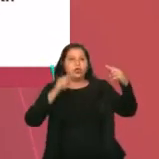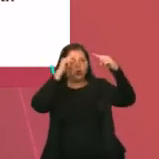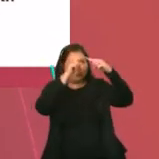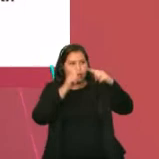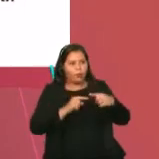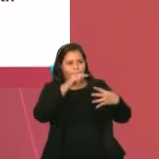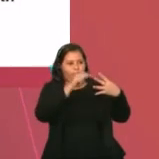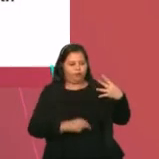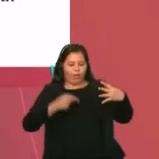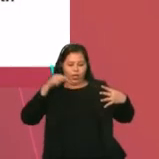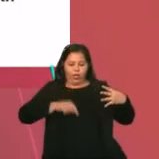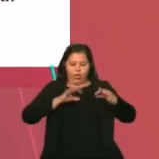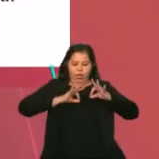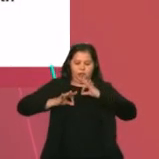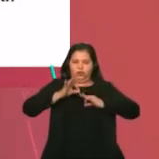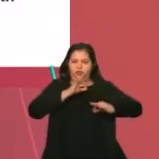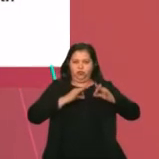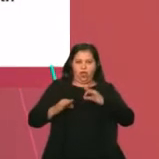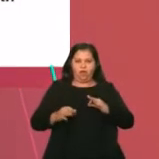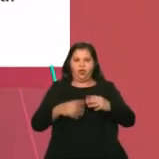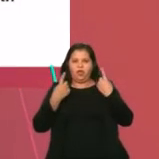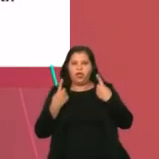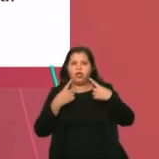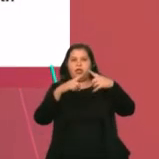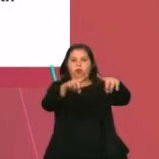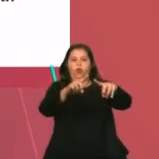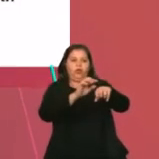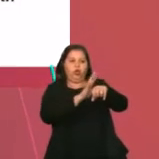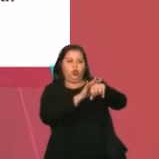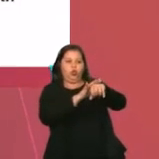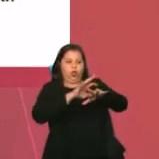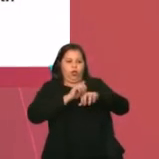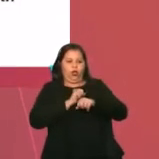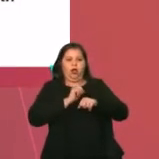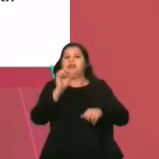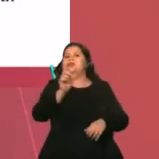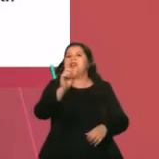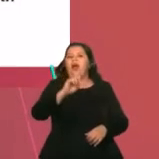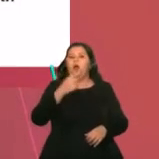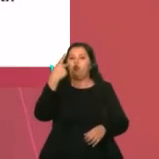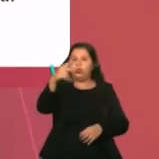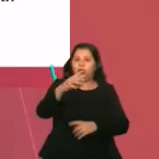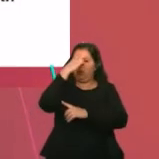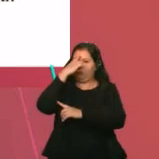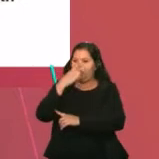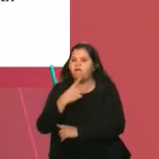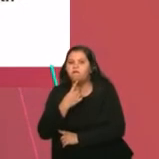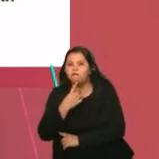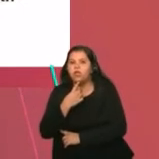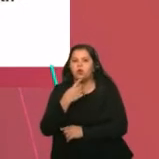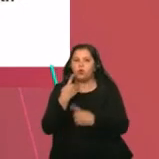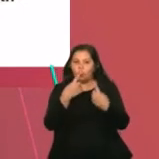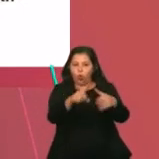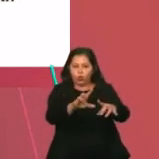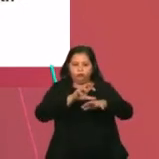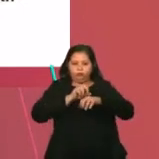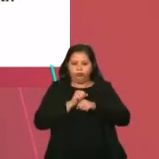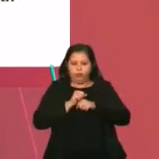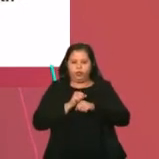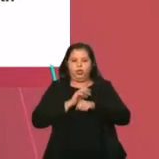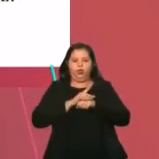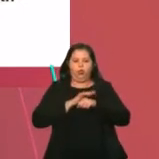esse gente vão ser anti inflamatórios ou seja o seu perfil anti-inflamatório vai ser